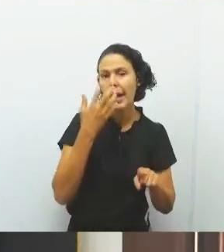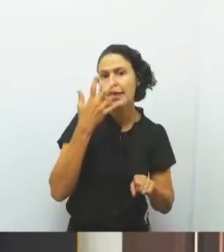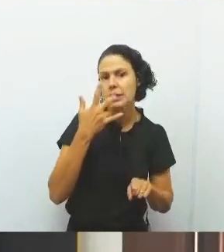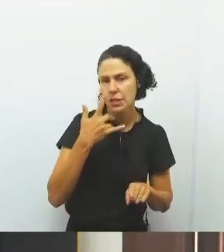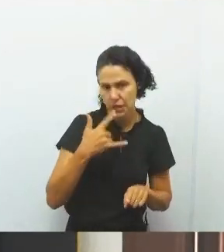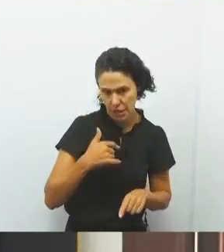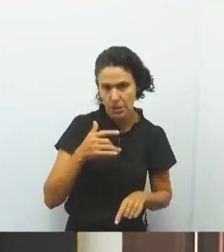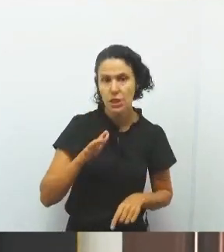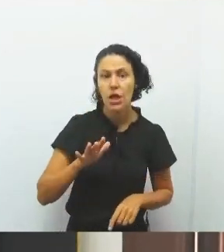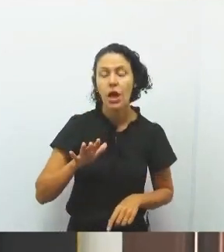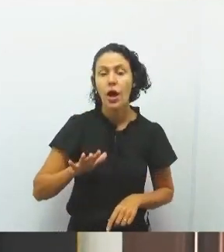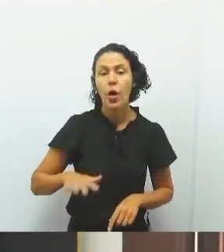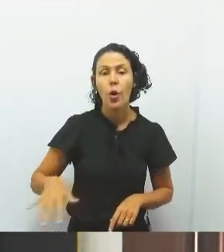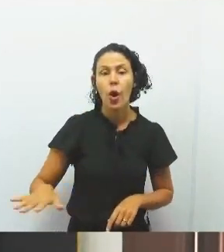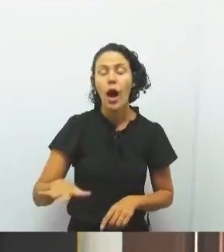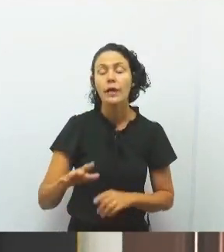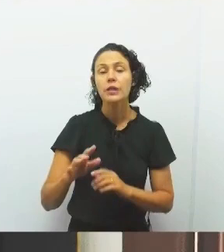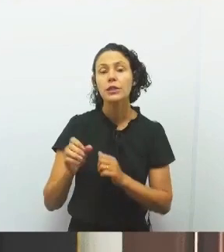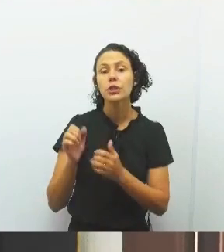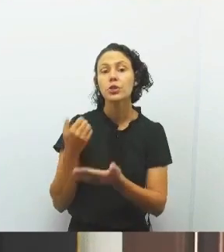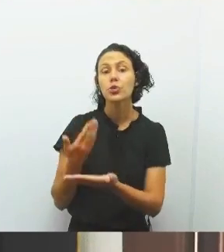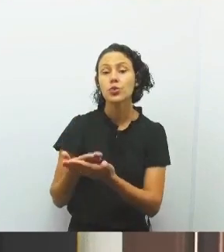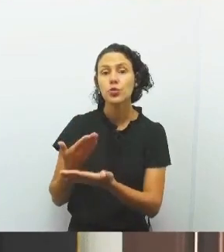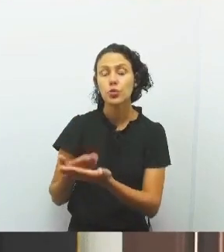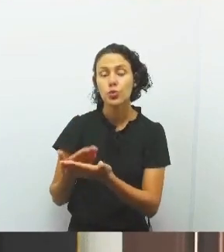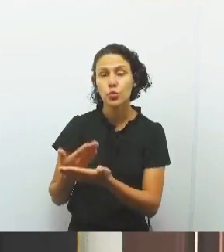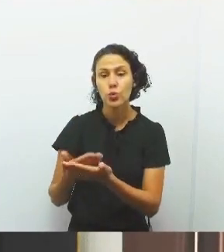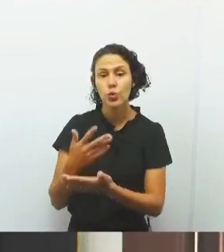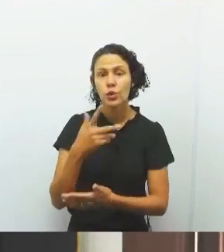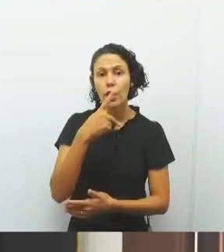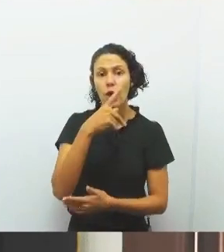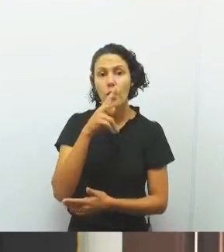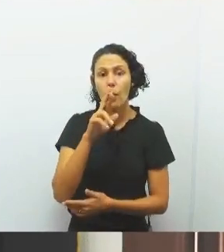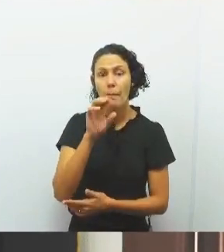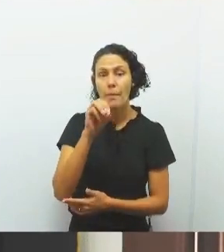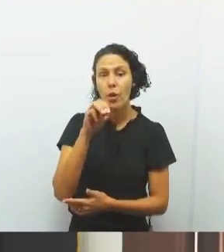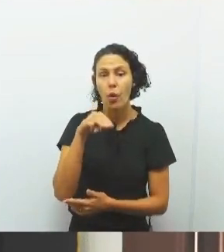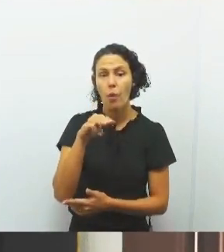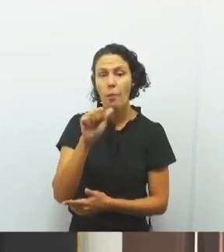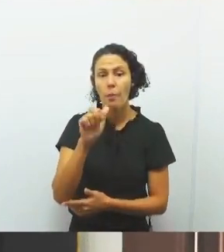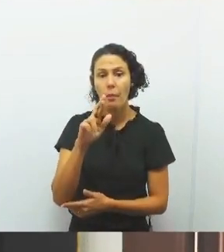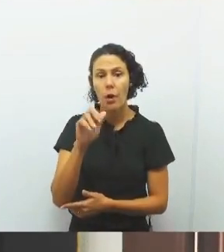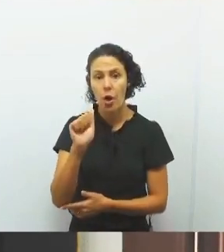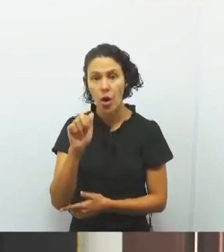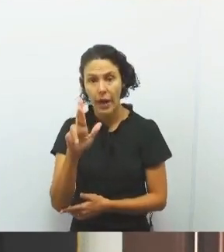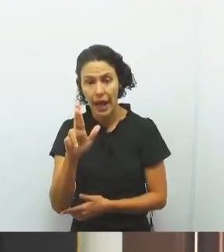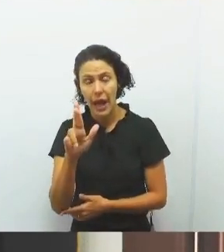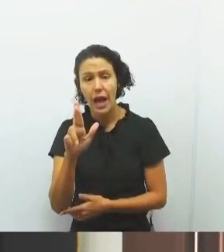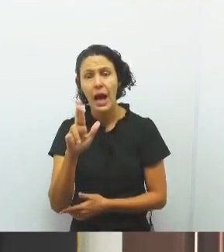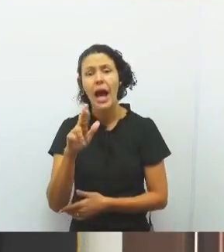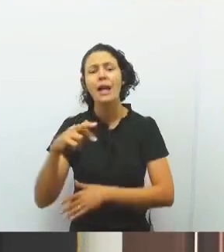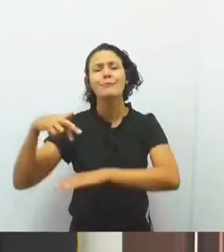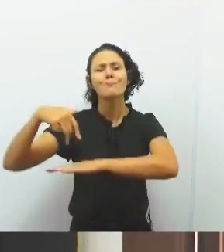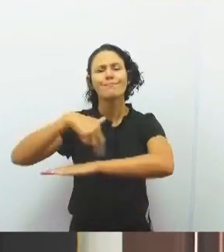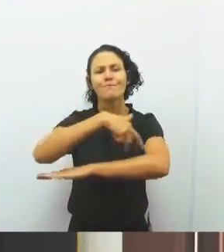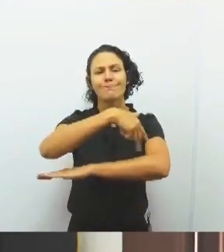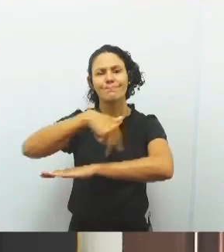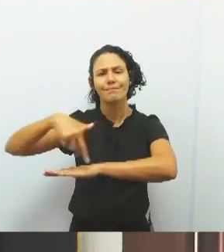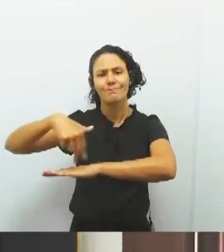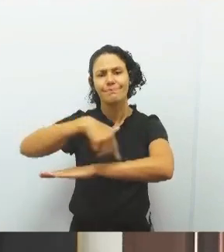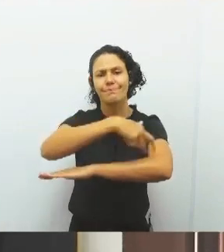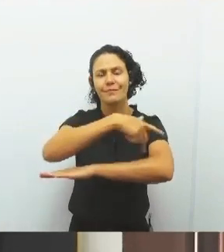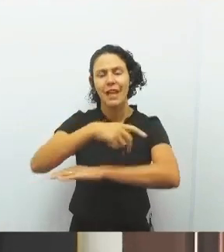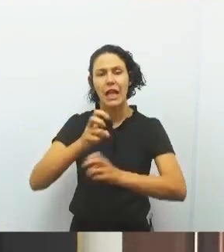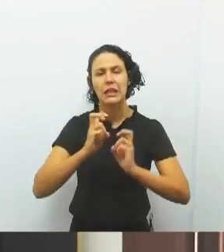utilizam a linha do trem para ir pra escola e aquele local ali tá totalmente